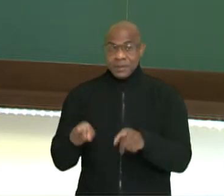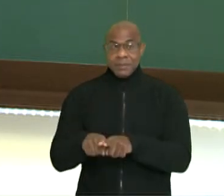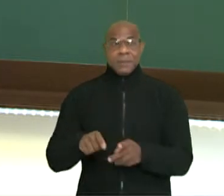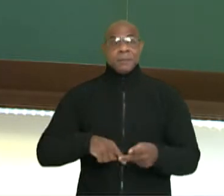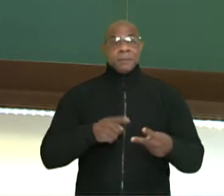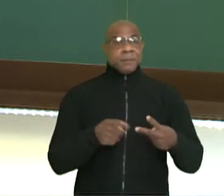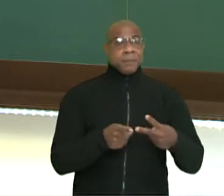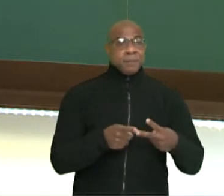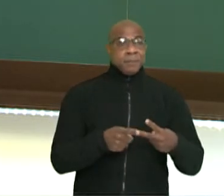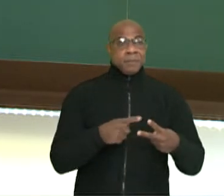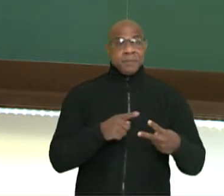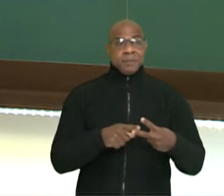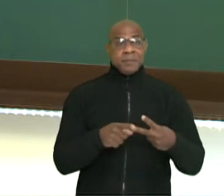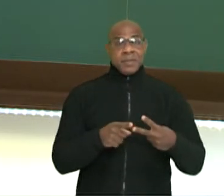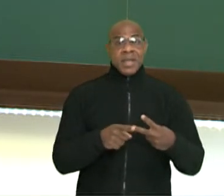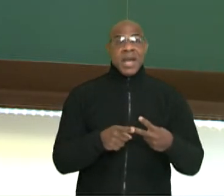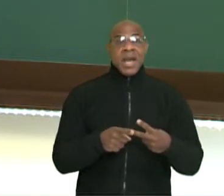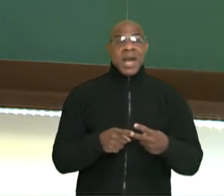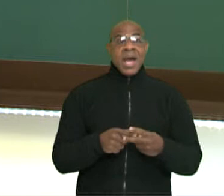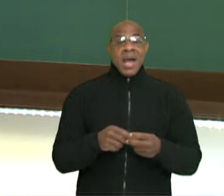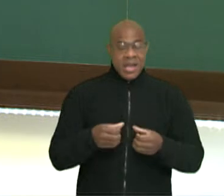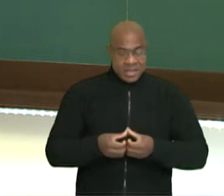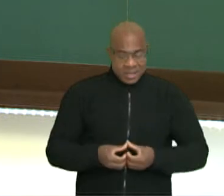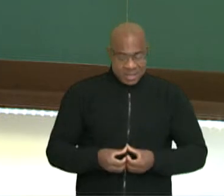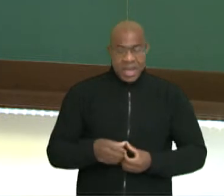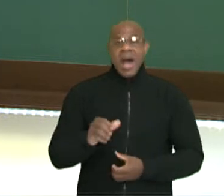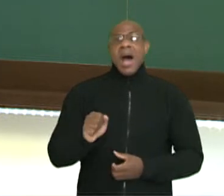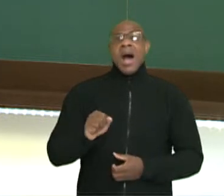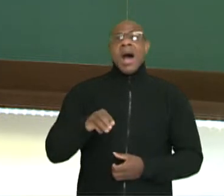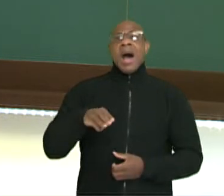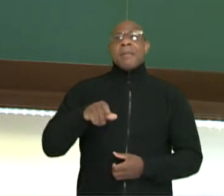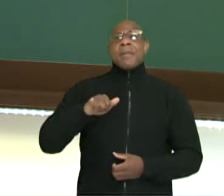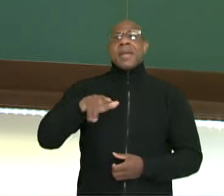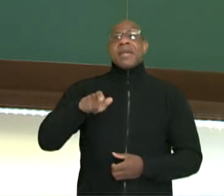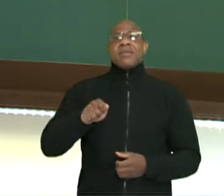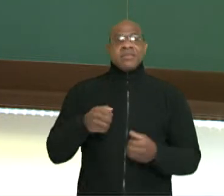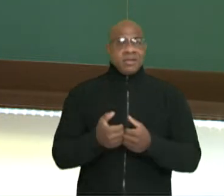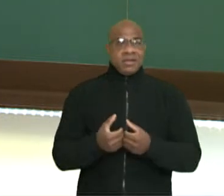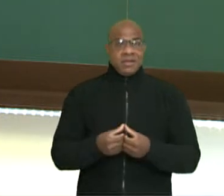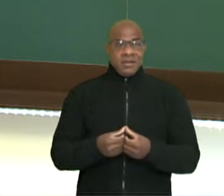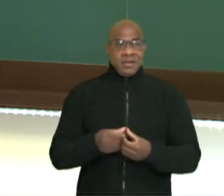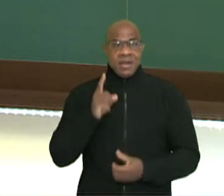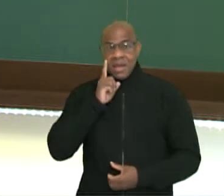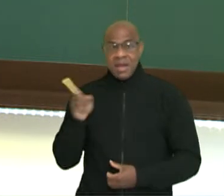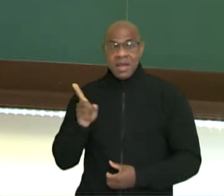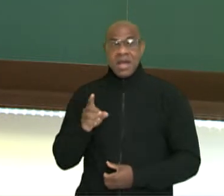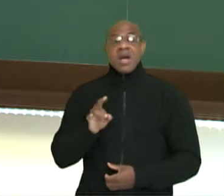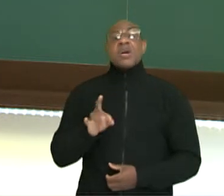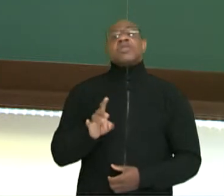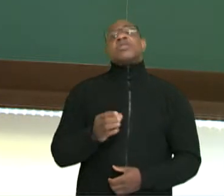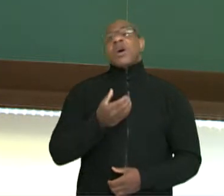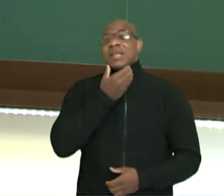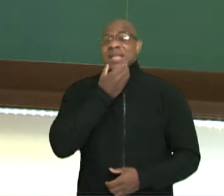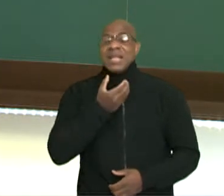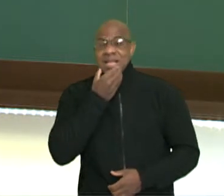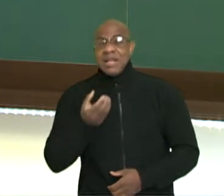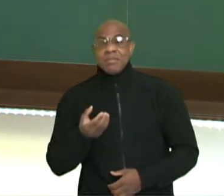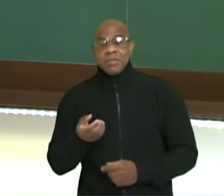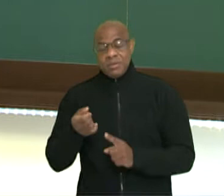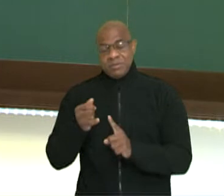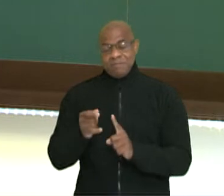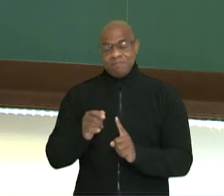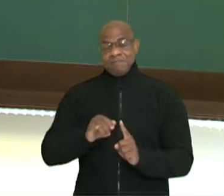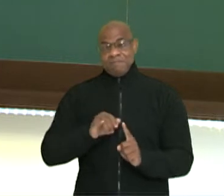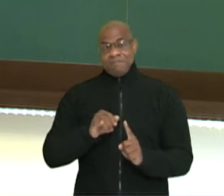fruta. Agora, se você reparar a ameixa aqui no nosso calendário, só dezembro e janeiro. Pois